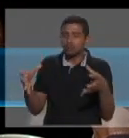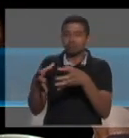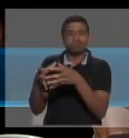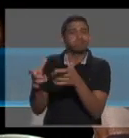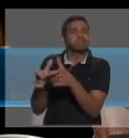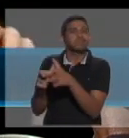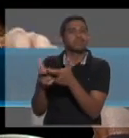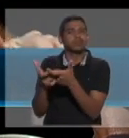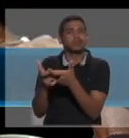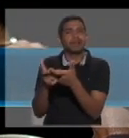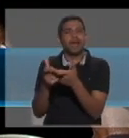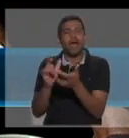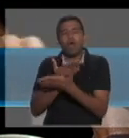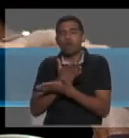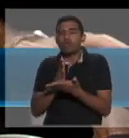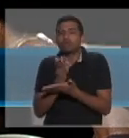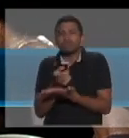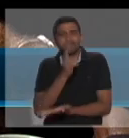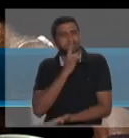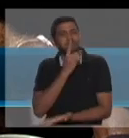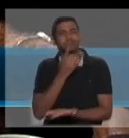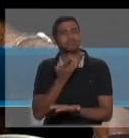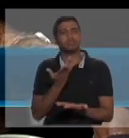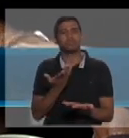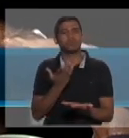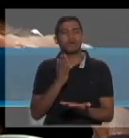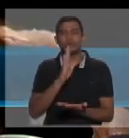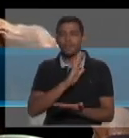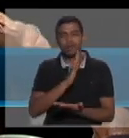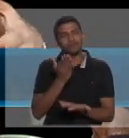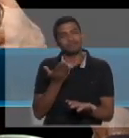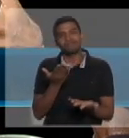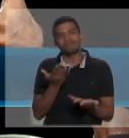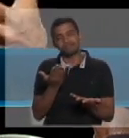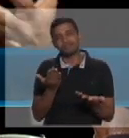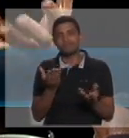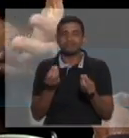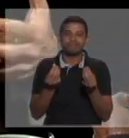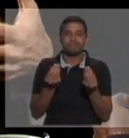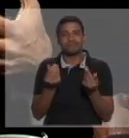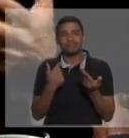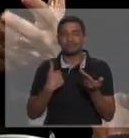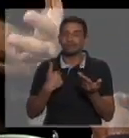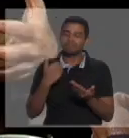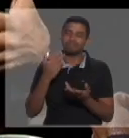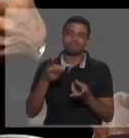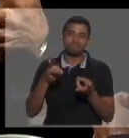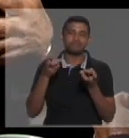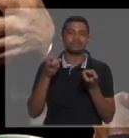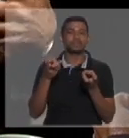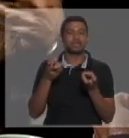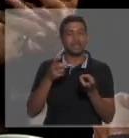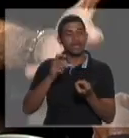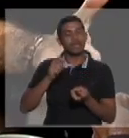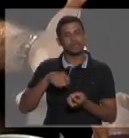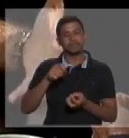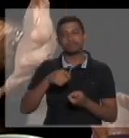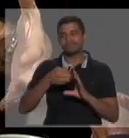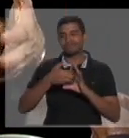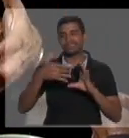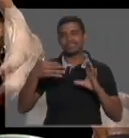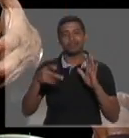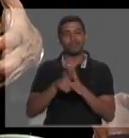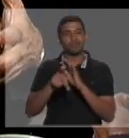algumas até absolutamente silenciadas, que é enfim, eu acabei entendendo que essa é uma